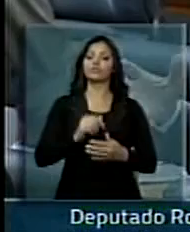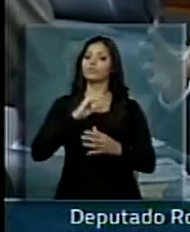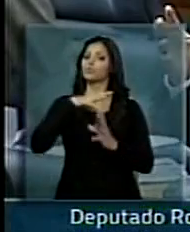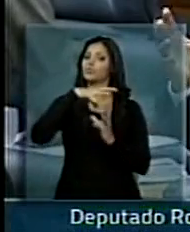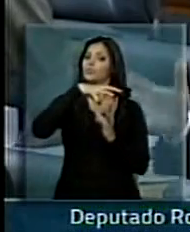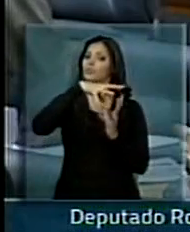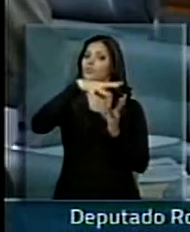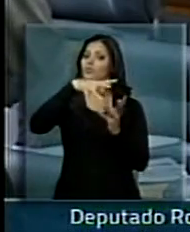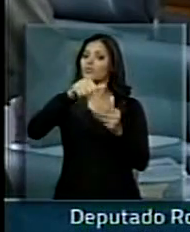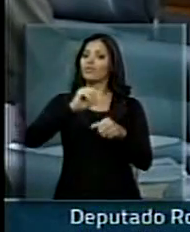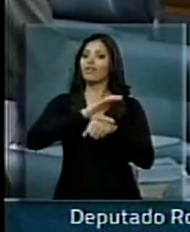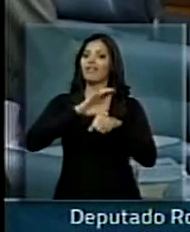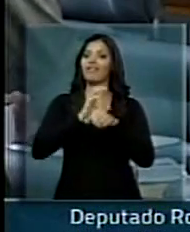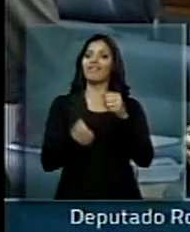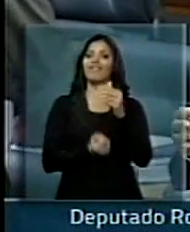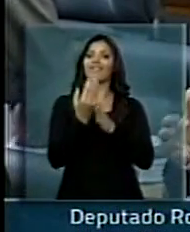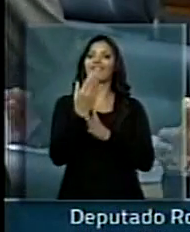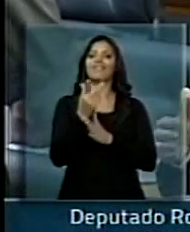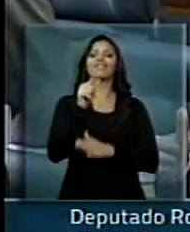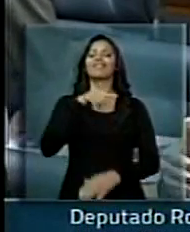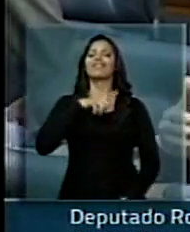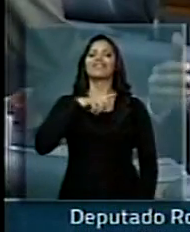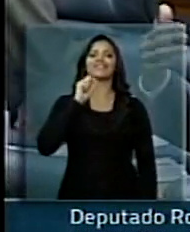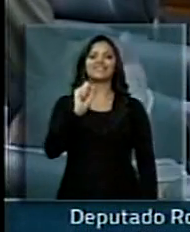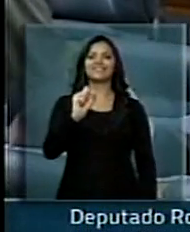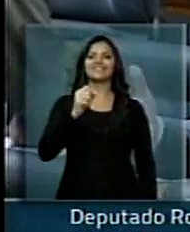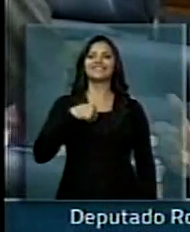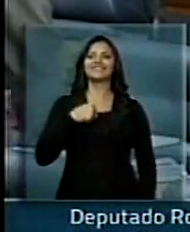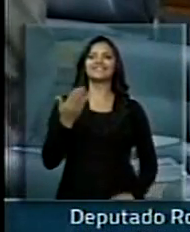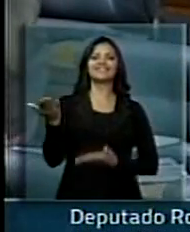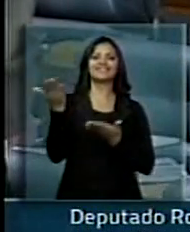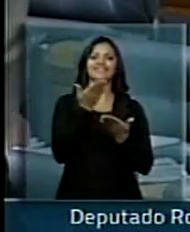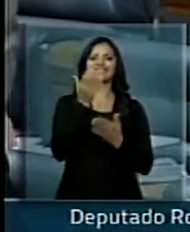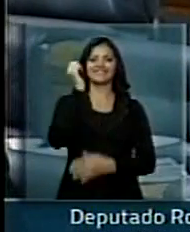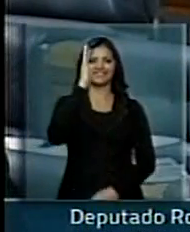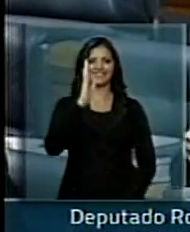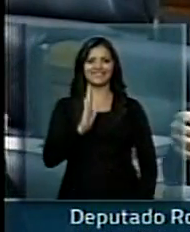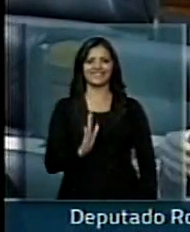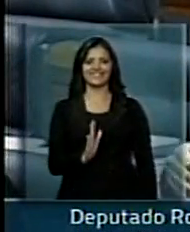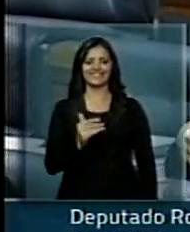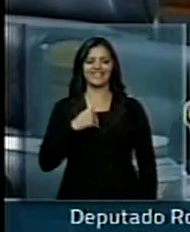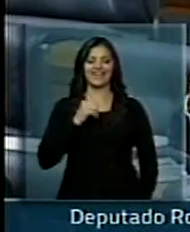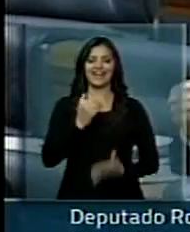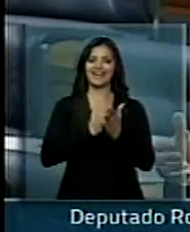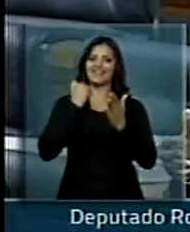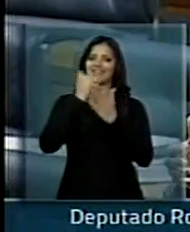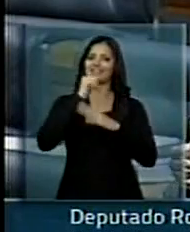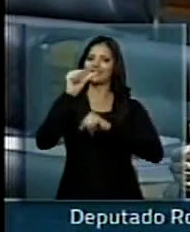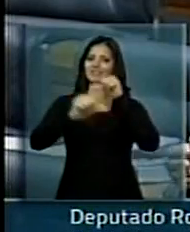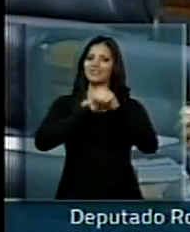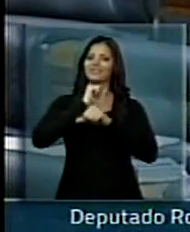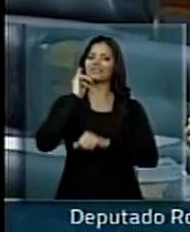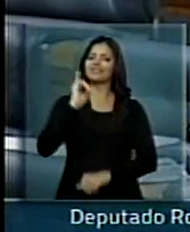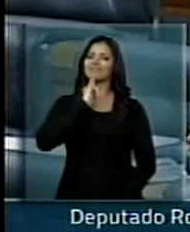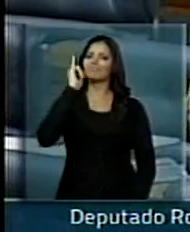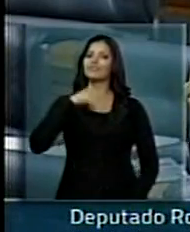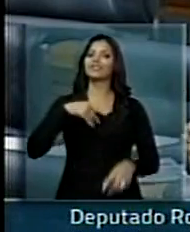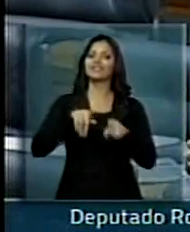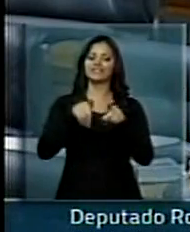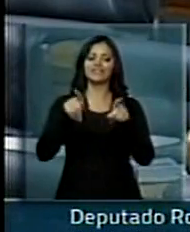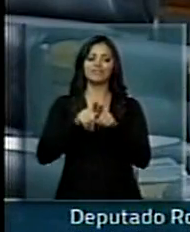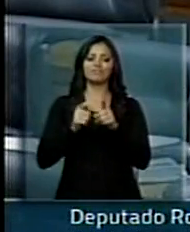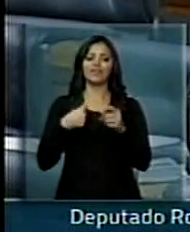mundo e a Constituição que trouxe para o Brasil avanços extraordinários,